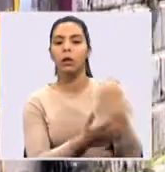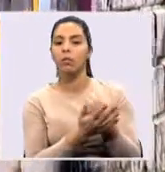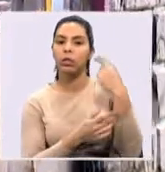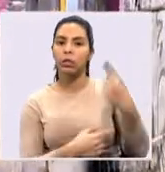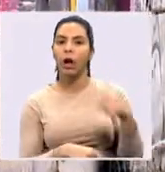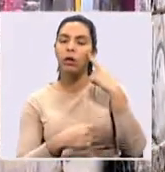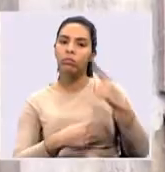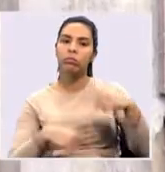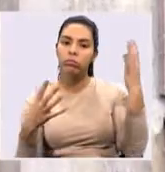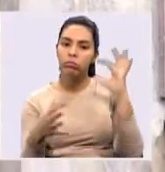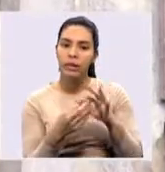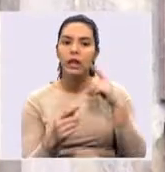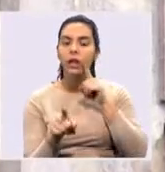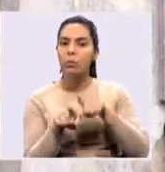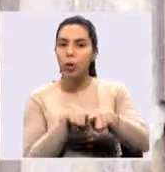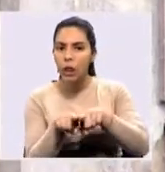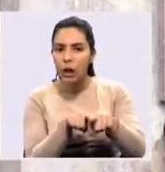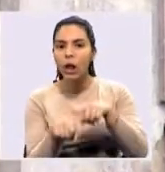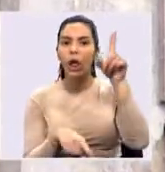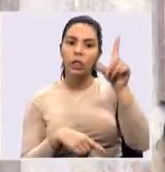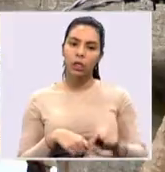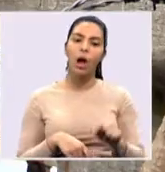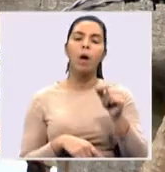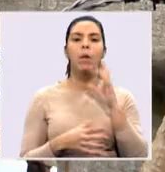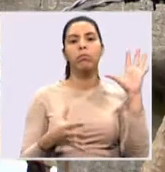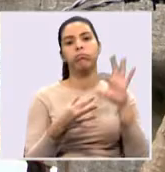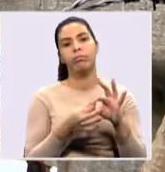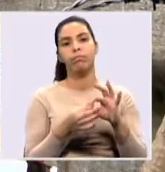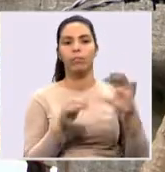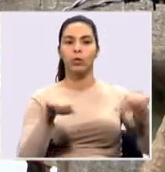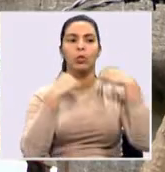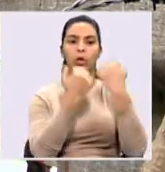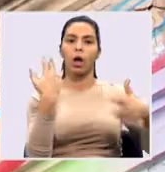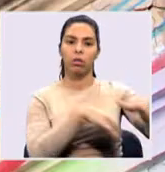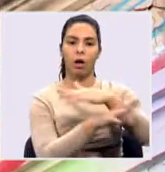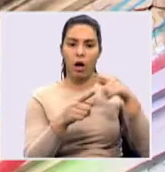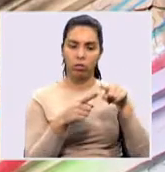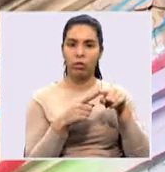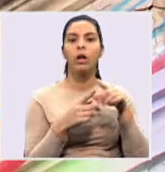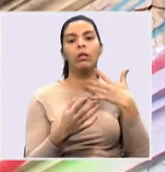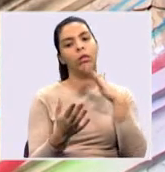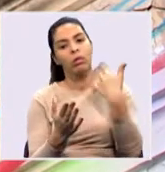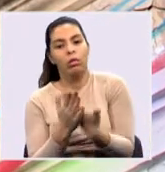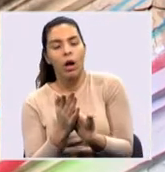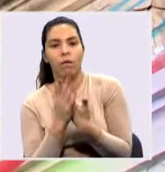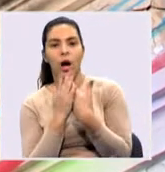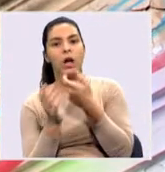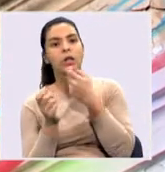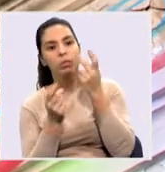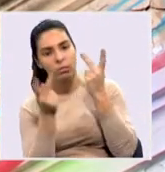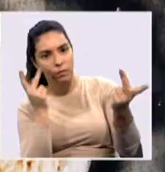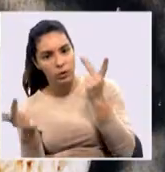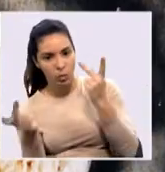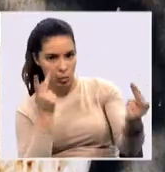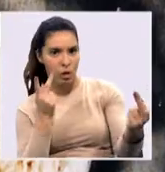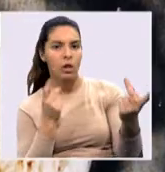uma mensagem. Desenham-se temas ligados à política e às questões sociais. É aqui que a arte urbana se aproxima da